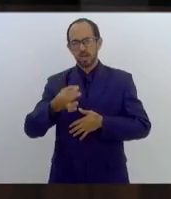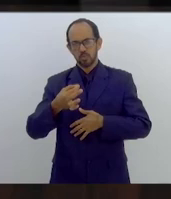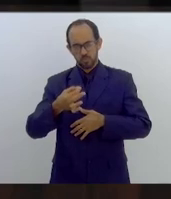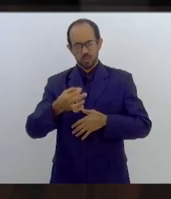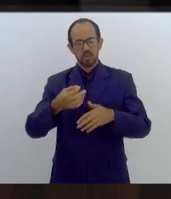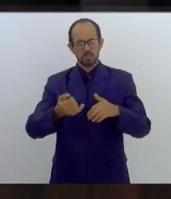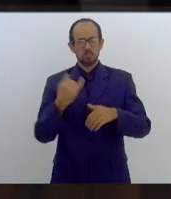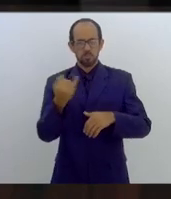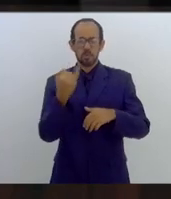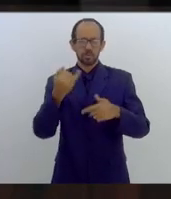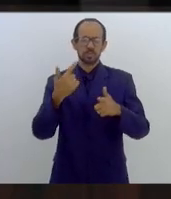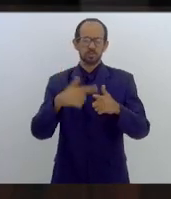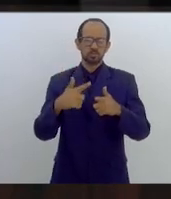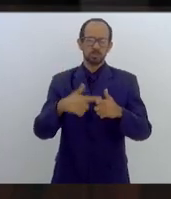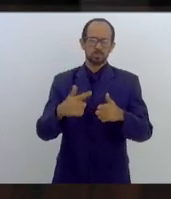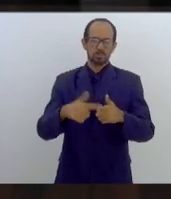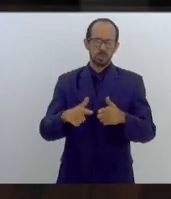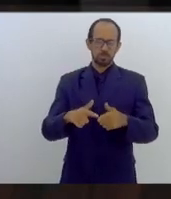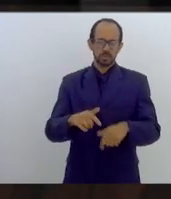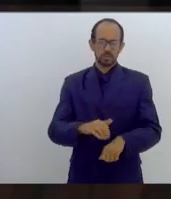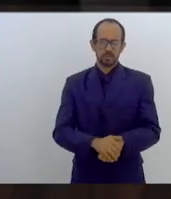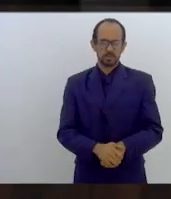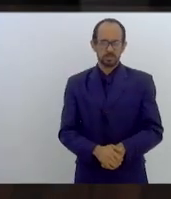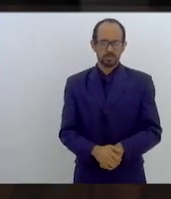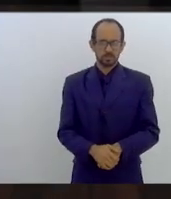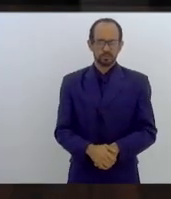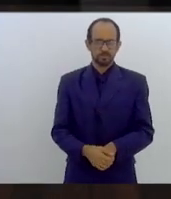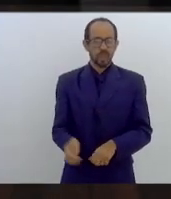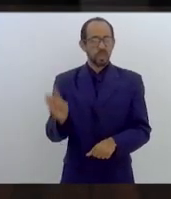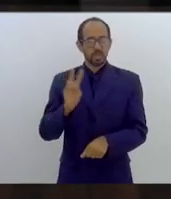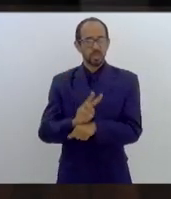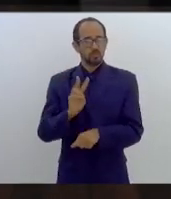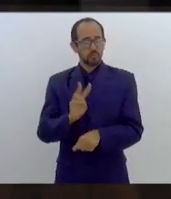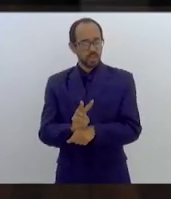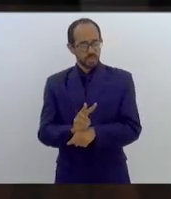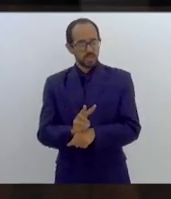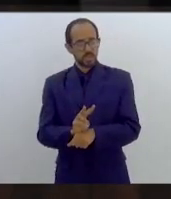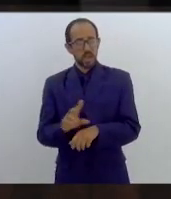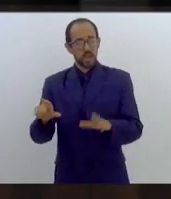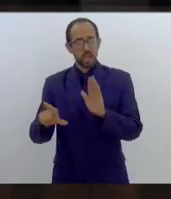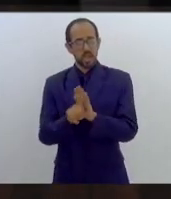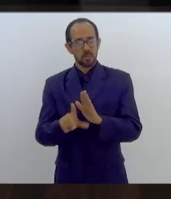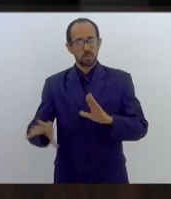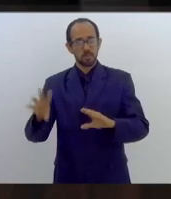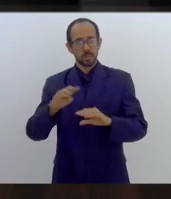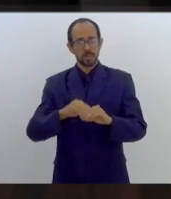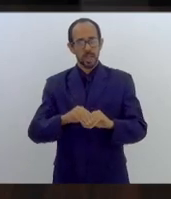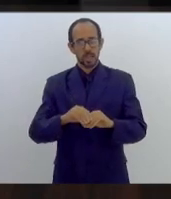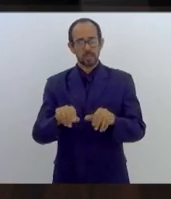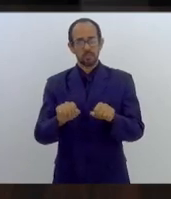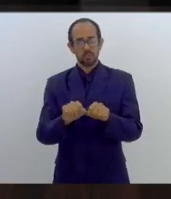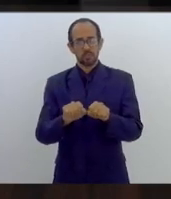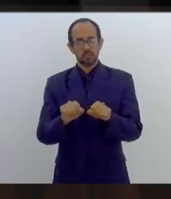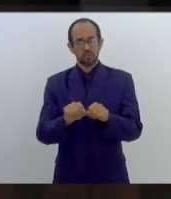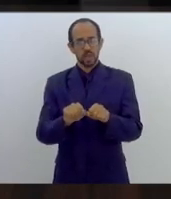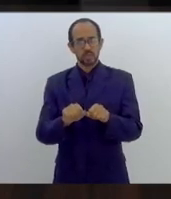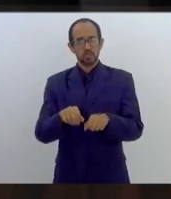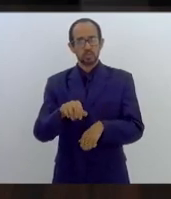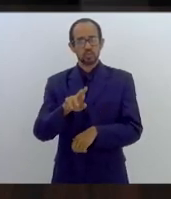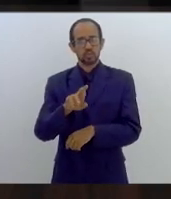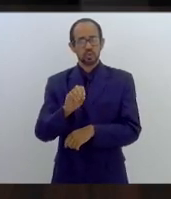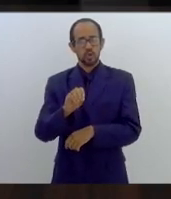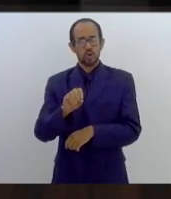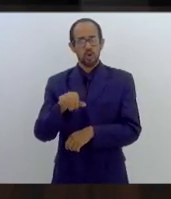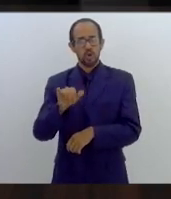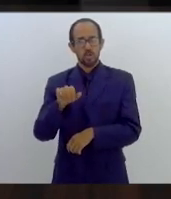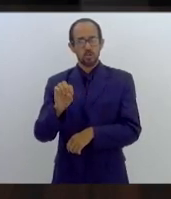questões, a saber, a defesa da Lei Complementar Estadual, que faz o rateio das receitas dos royalties de petróleo e